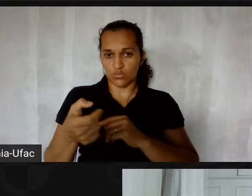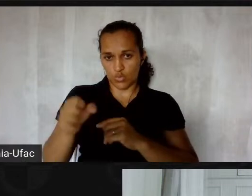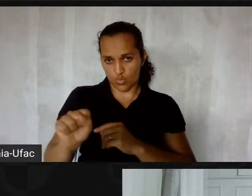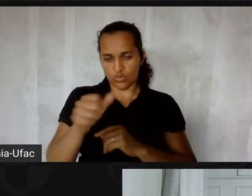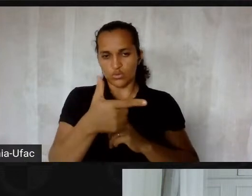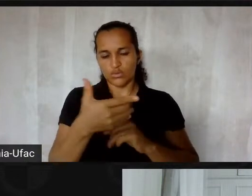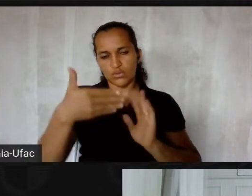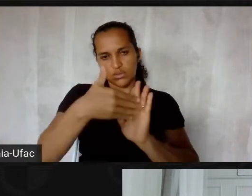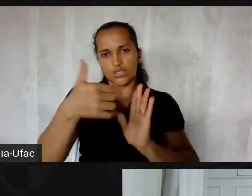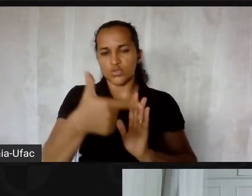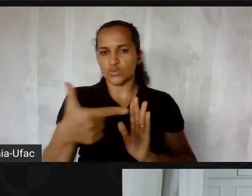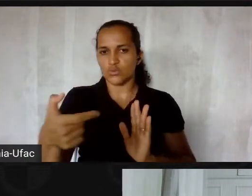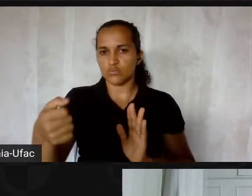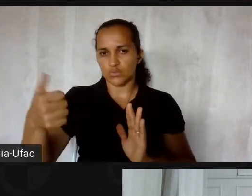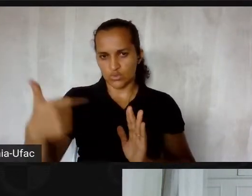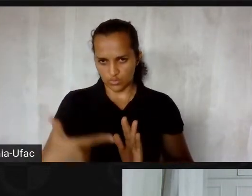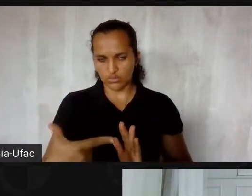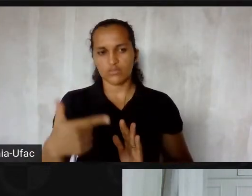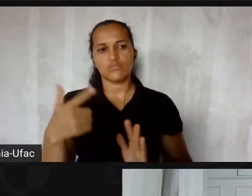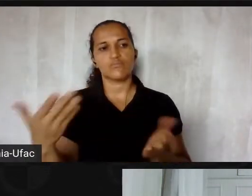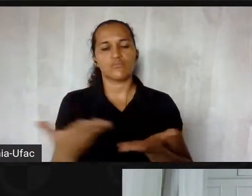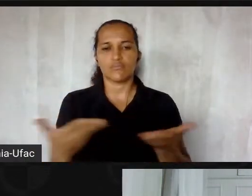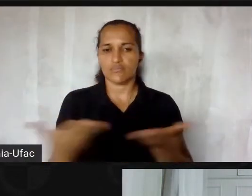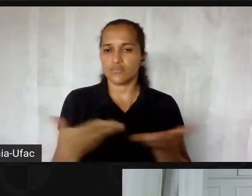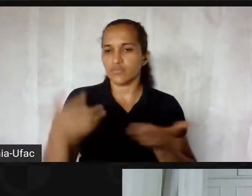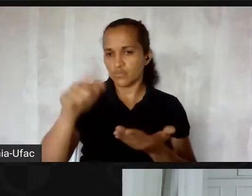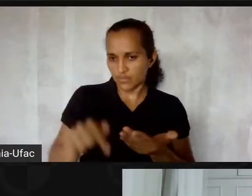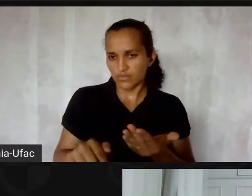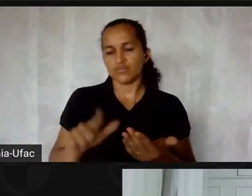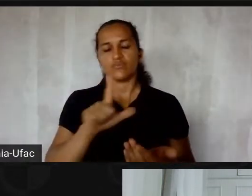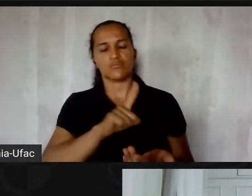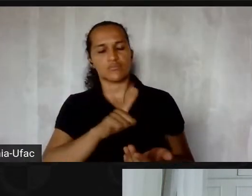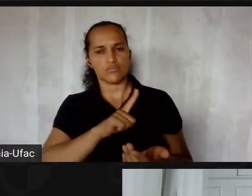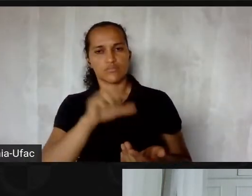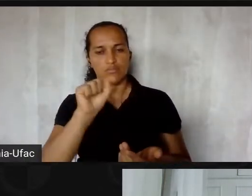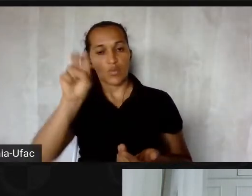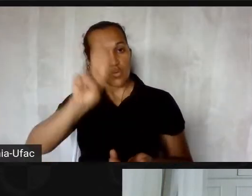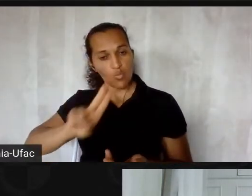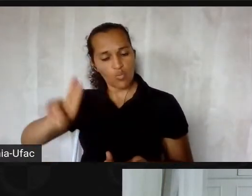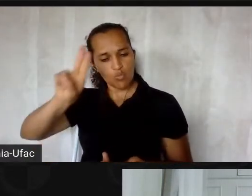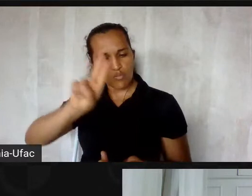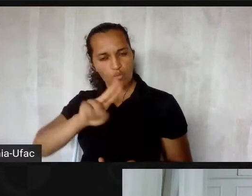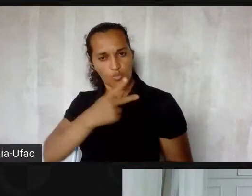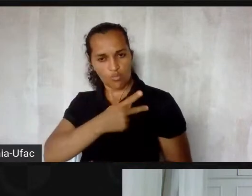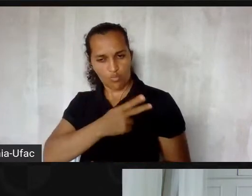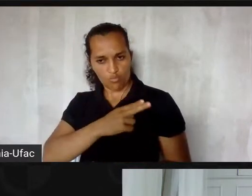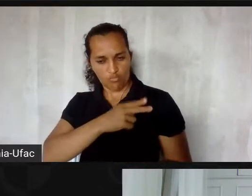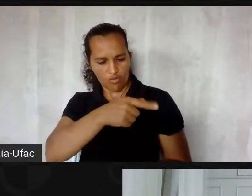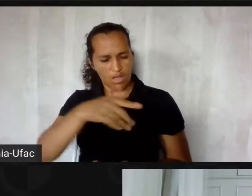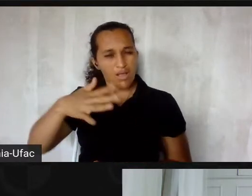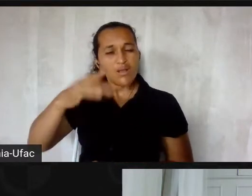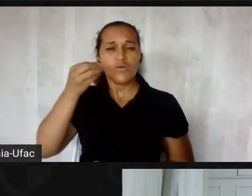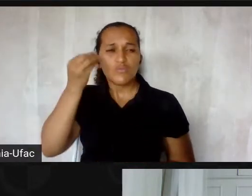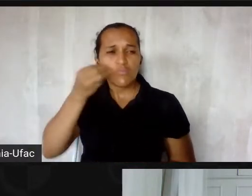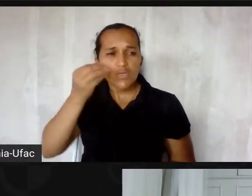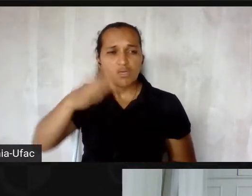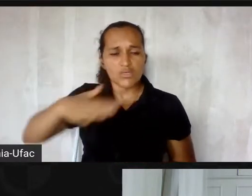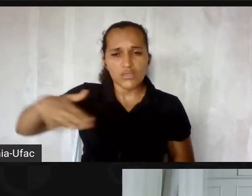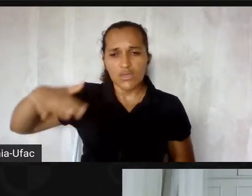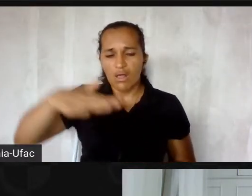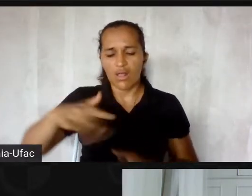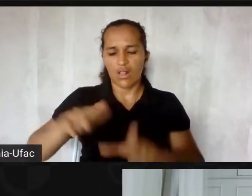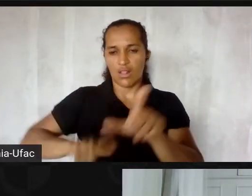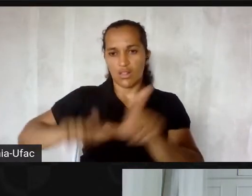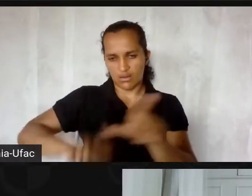está aposentada pela Universidade Federal do Acre, com uma vasta experiência na área de Letras, com ênfase em